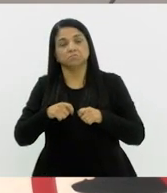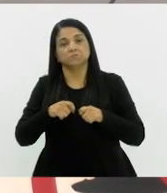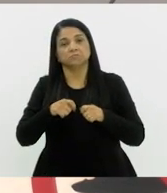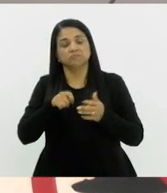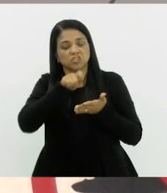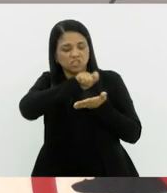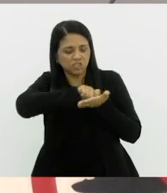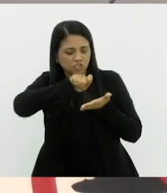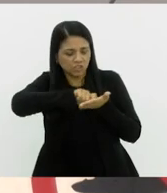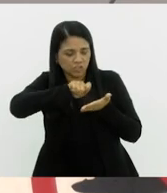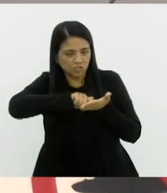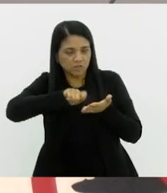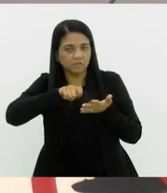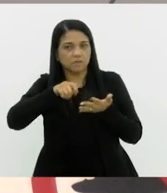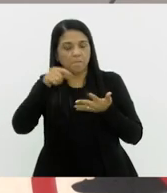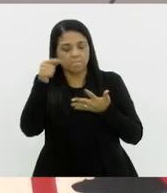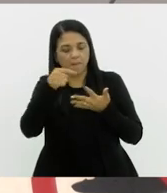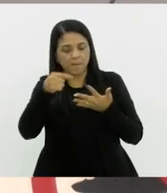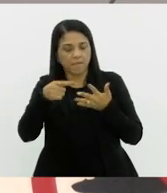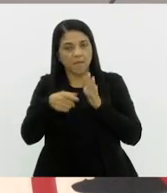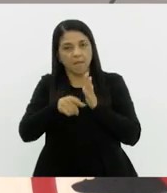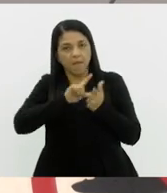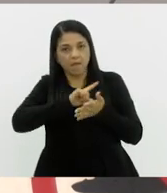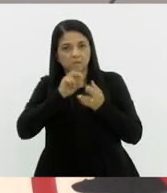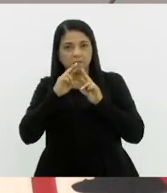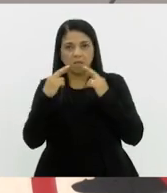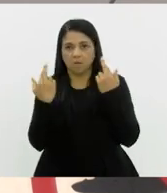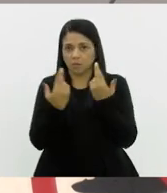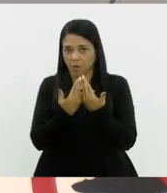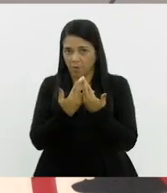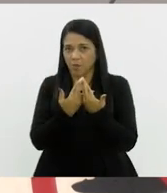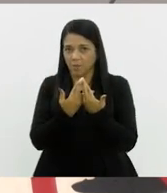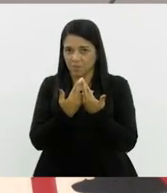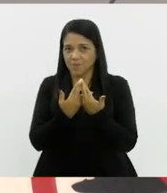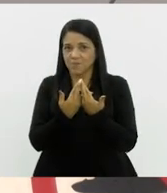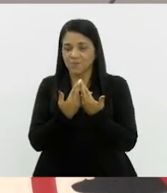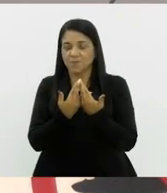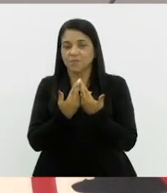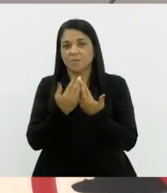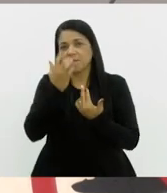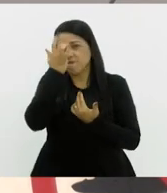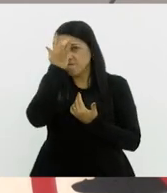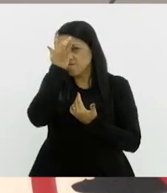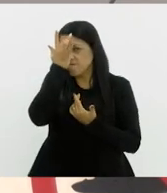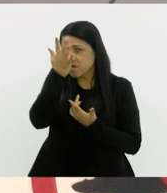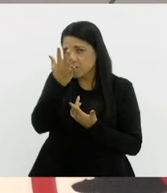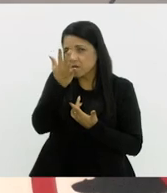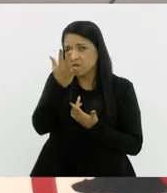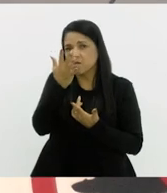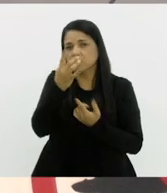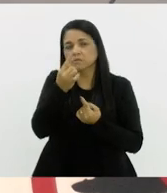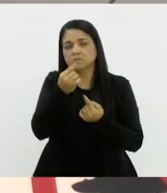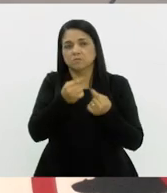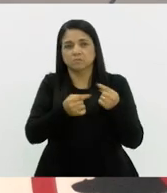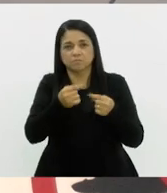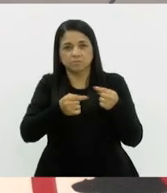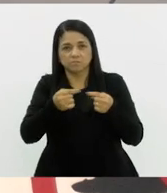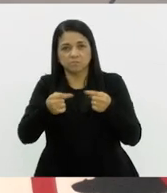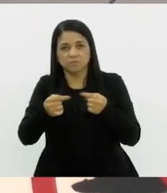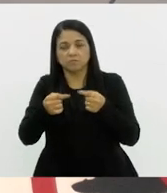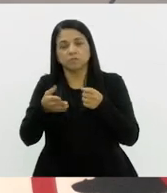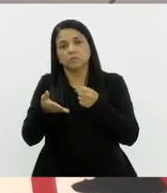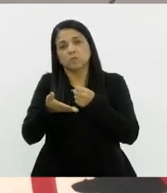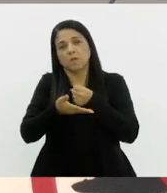rascunhar alguns pontos antes dessa reunião. É sempre mais fácil uma discussão quando tem uma